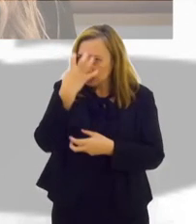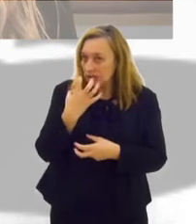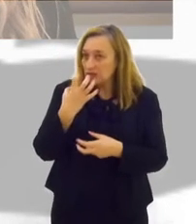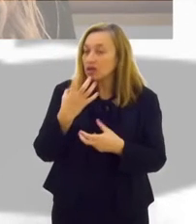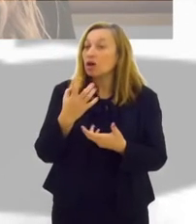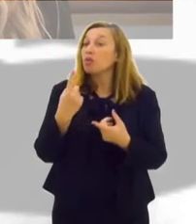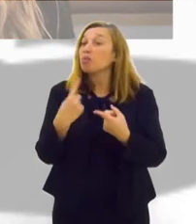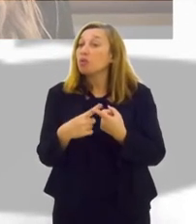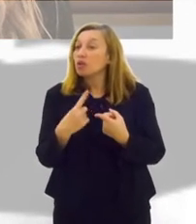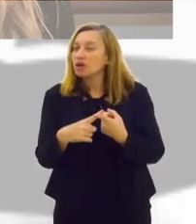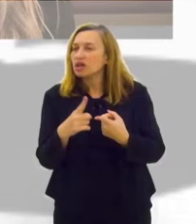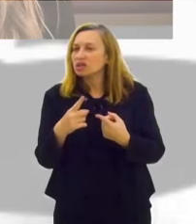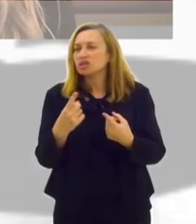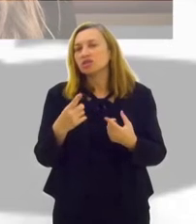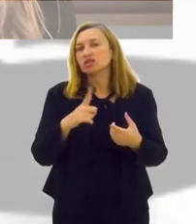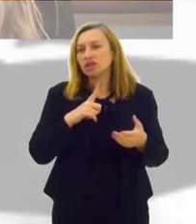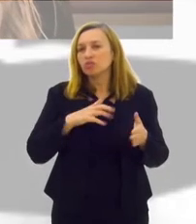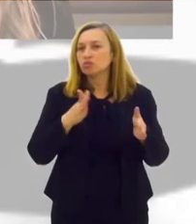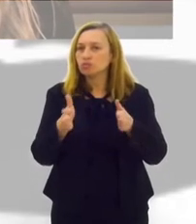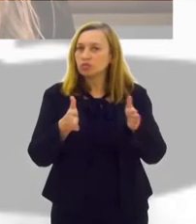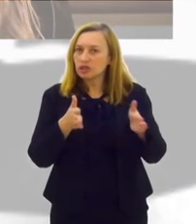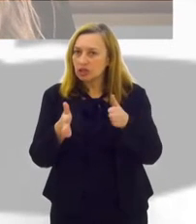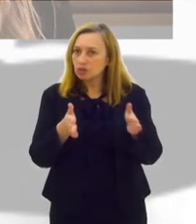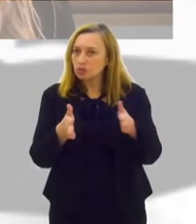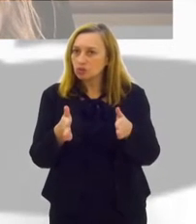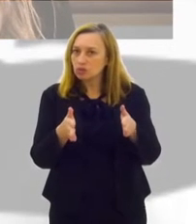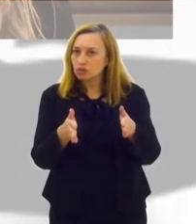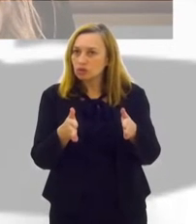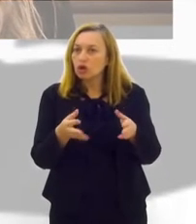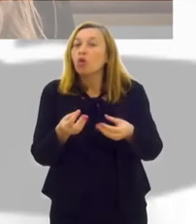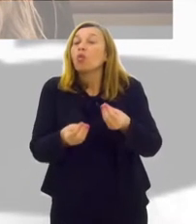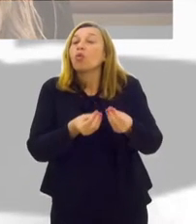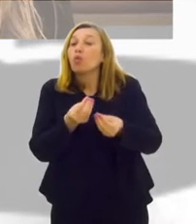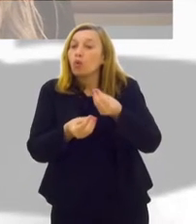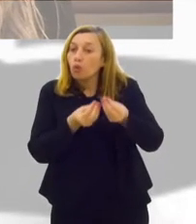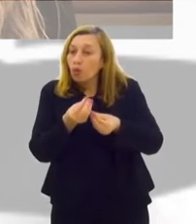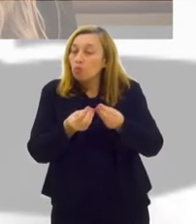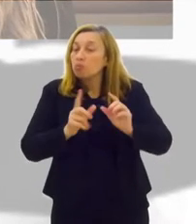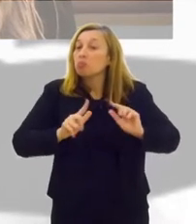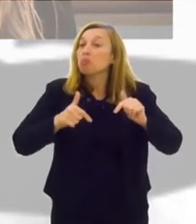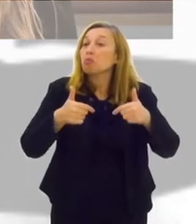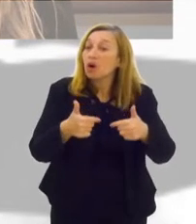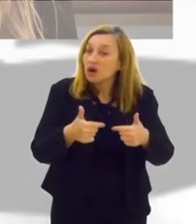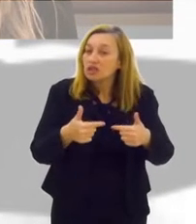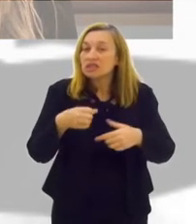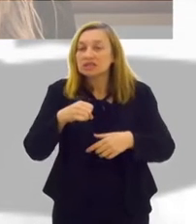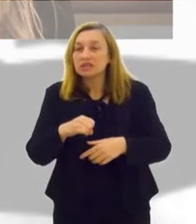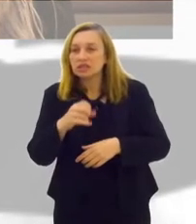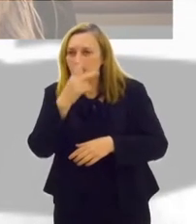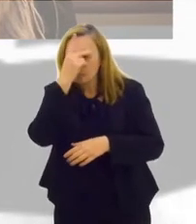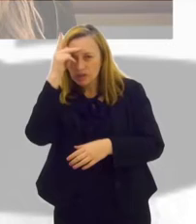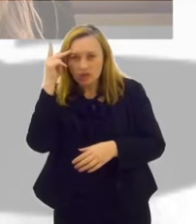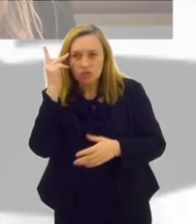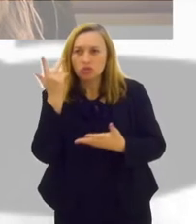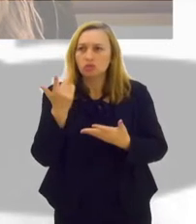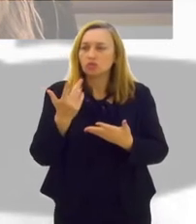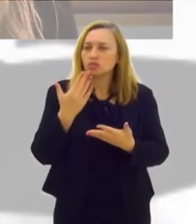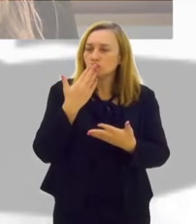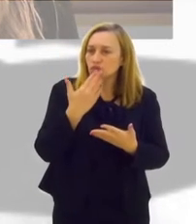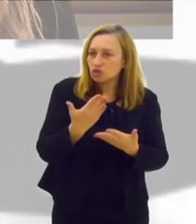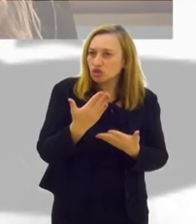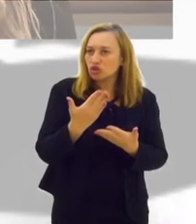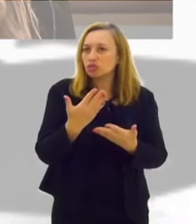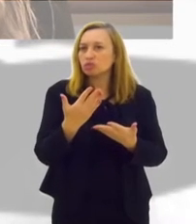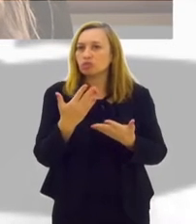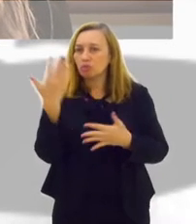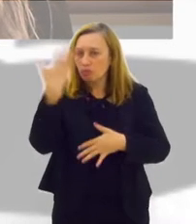enorme, haja vista que nós temos um prazo, né? Então, como que isso funciona? Se alguém vir algum